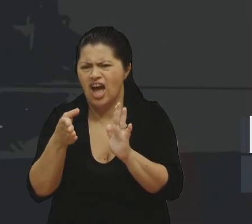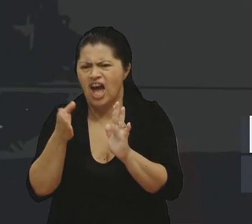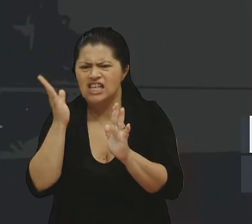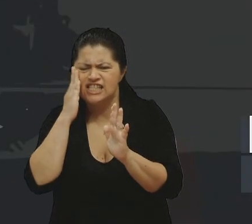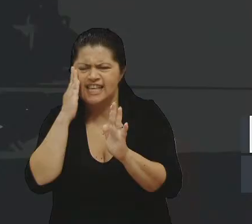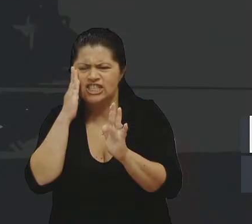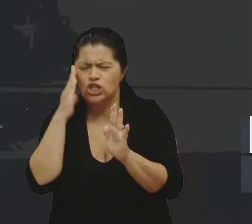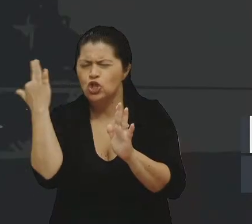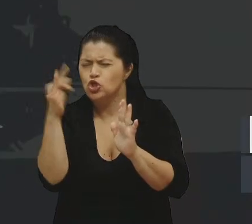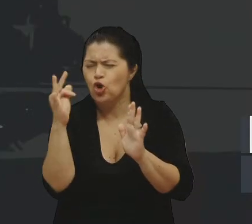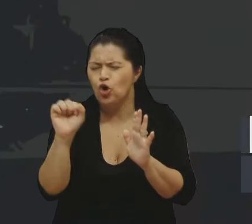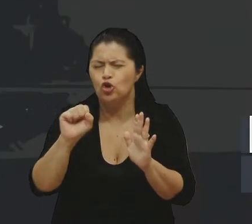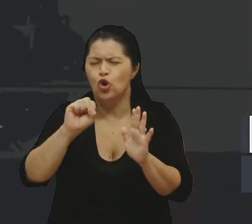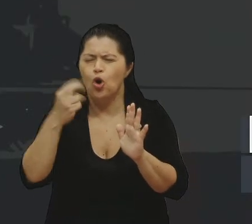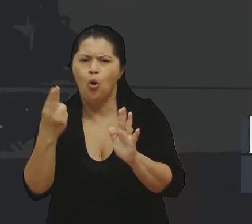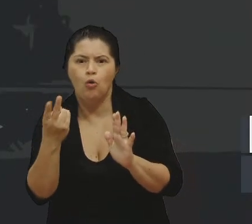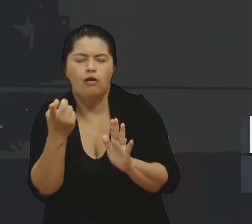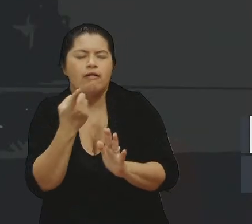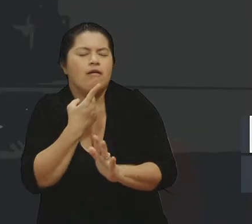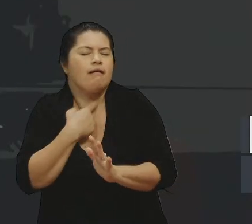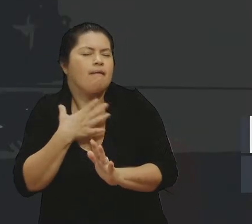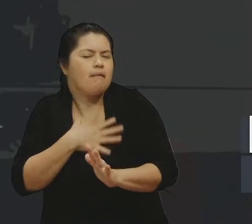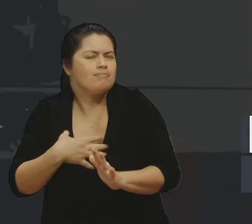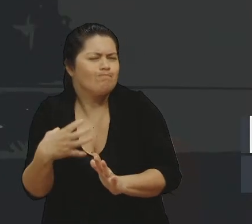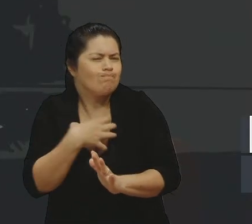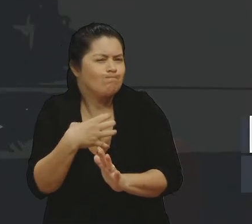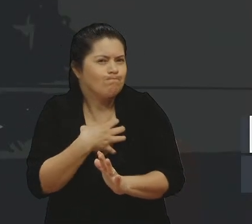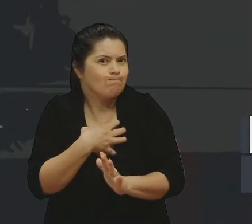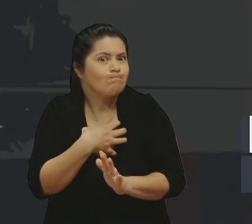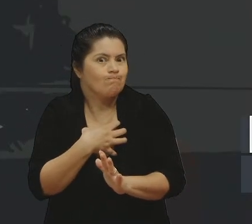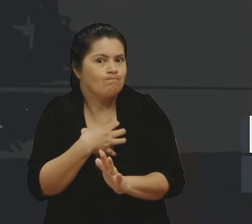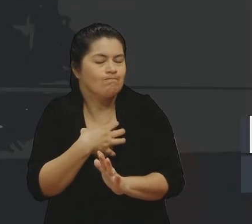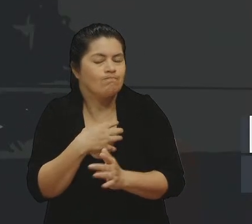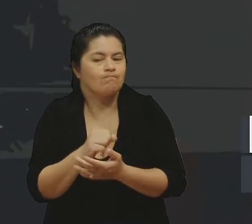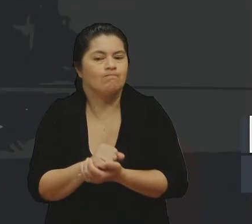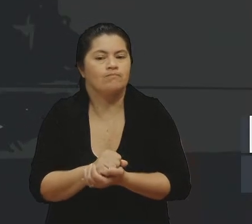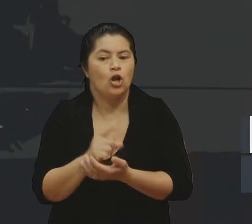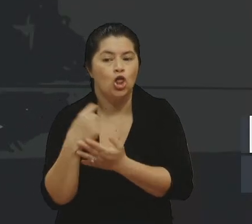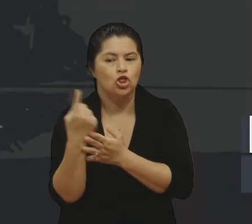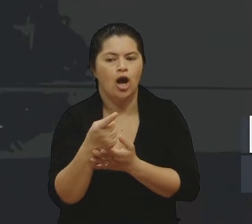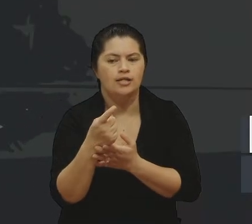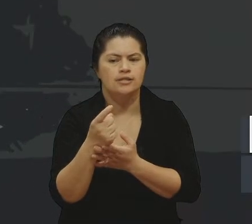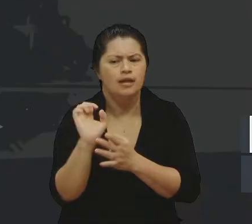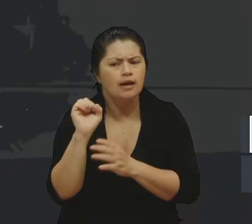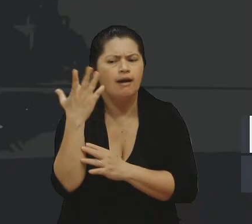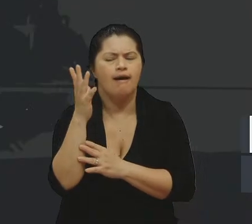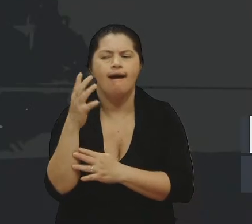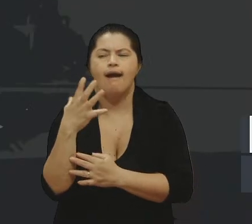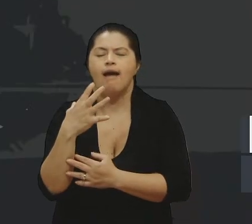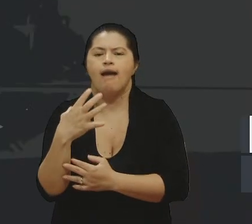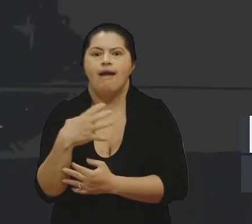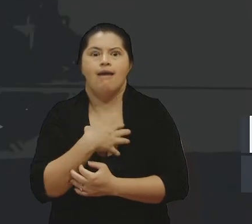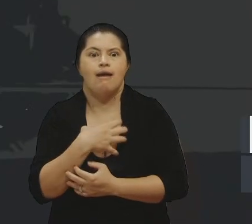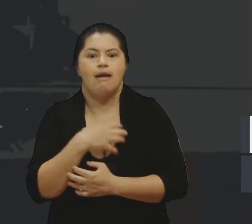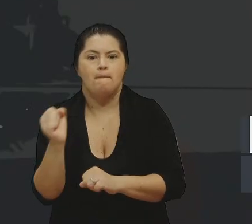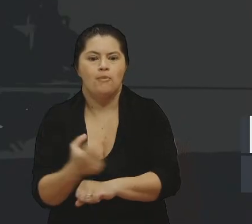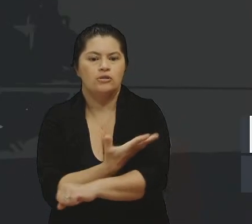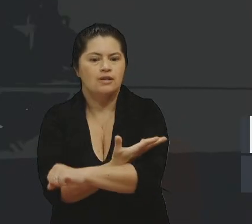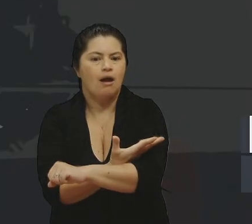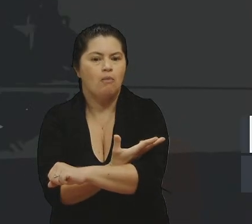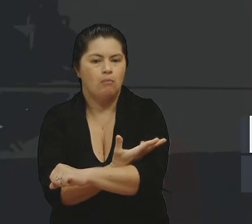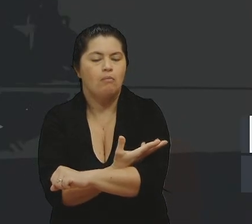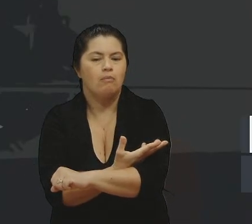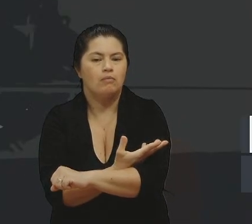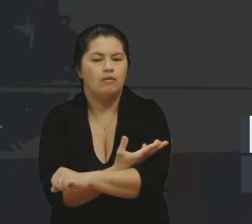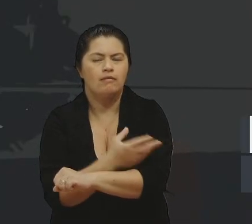faz, gente. A gente é um bicho totalmente emocional, vamos combinar? Quantas vezes a gente toma decisão baseado nas emoções? Né? Seja quando a gente chegou aqui,